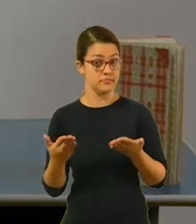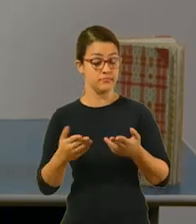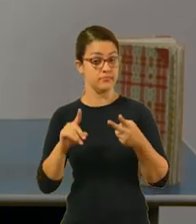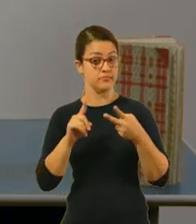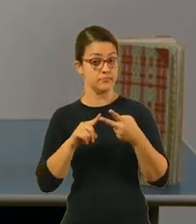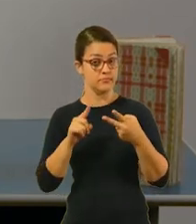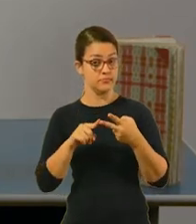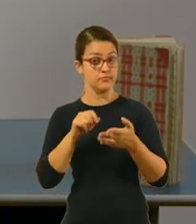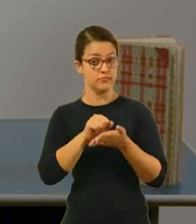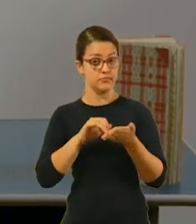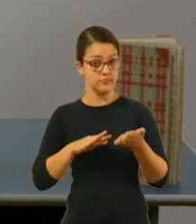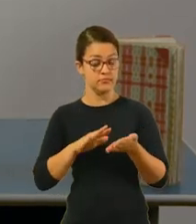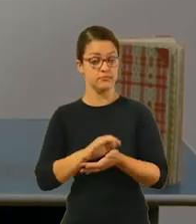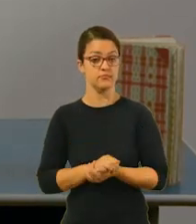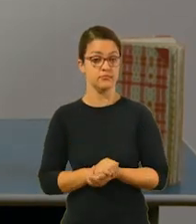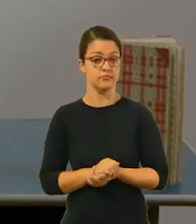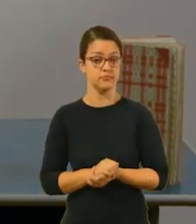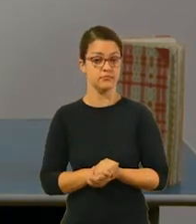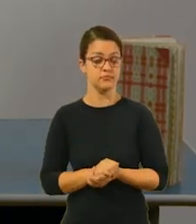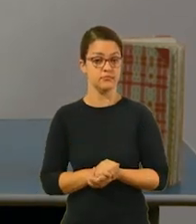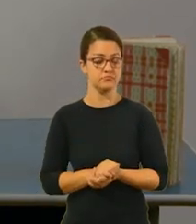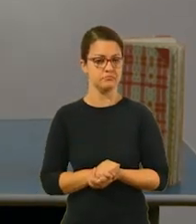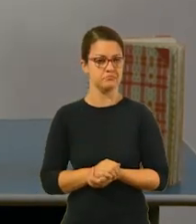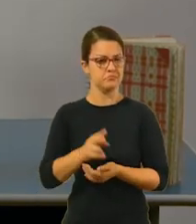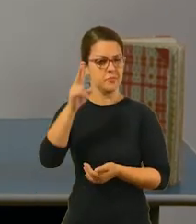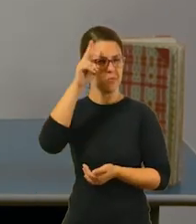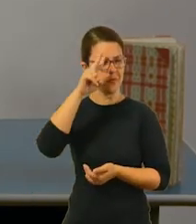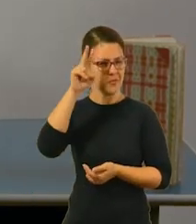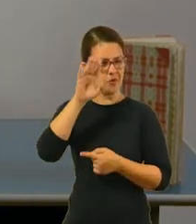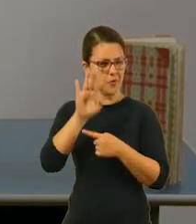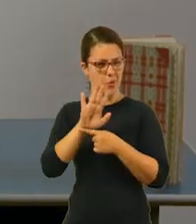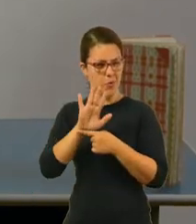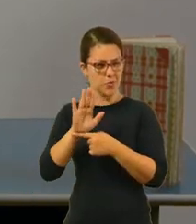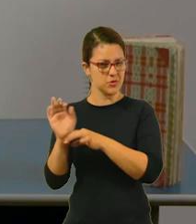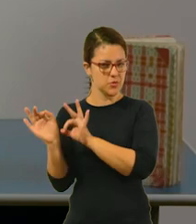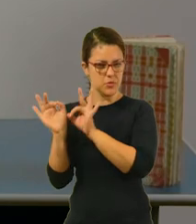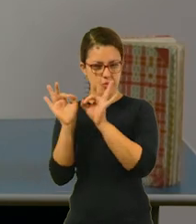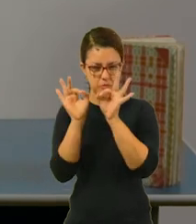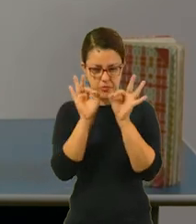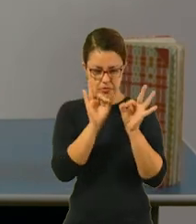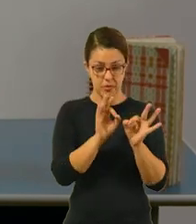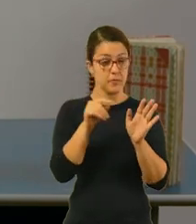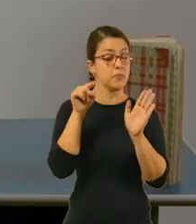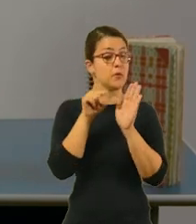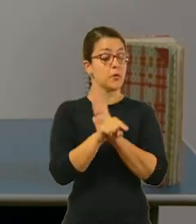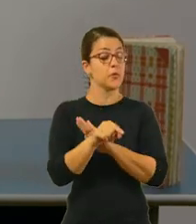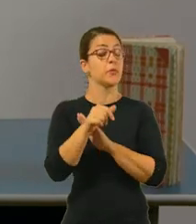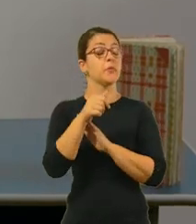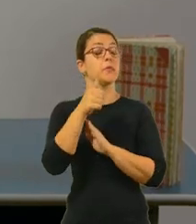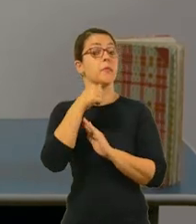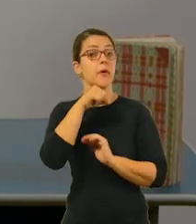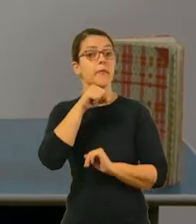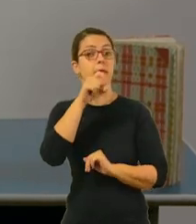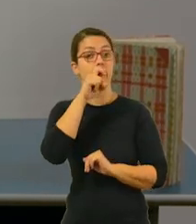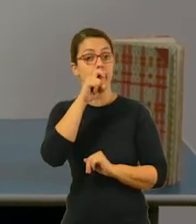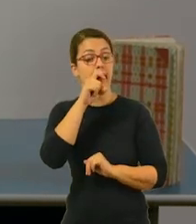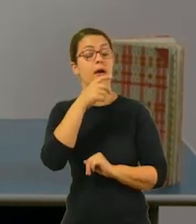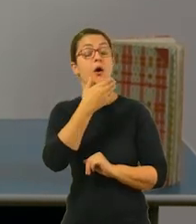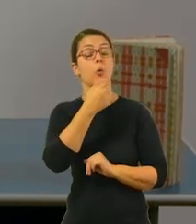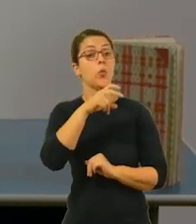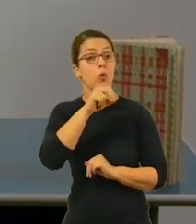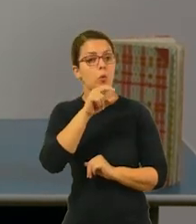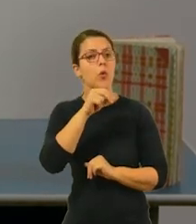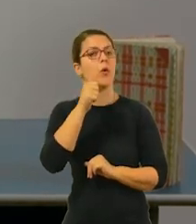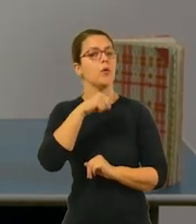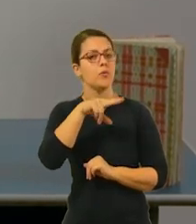Agora, na atividade 2, nós vamos recordar o vídeo e pergunte aos seus pais, avós, tios, quais